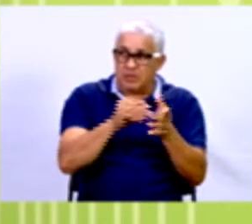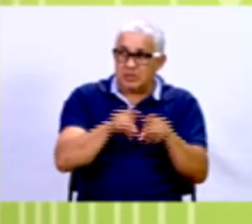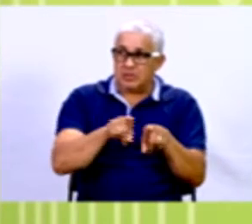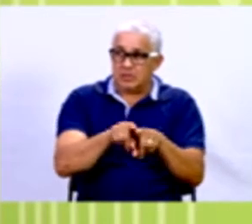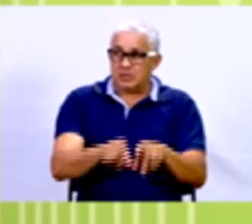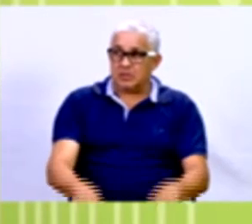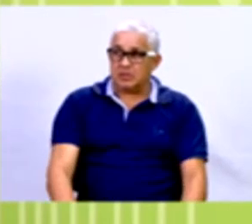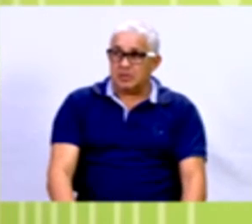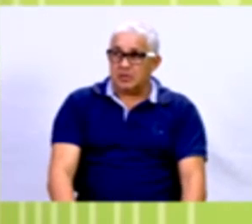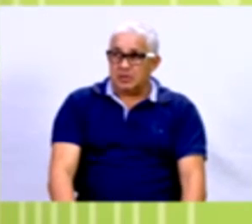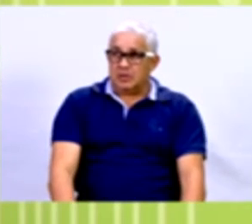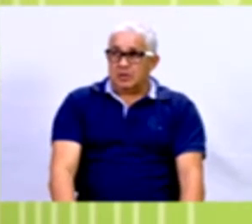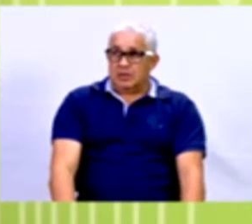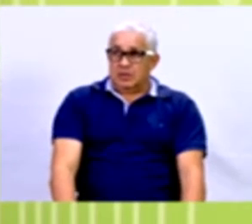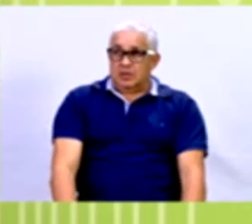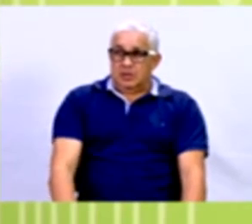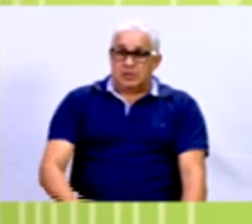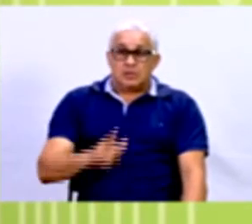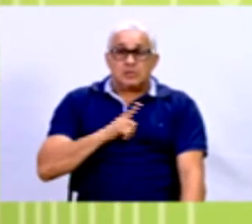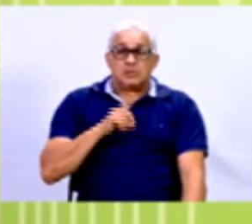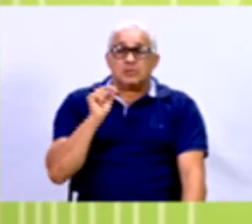procurar ter